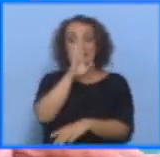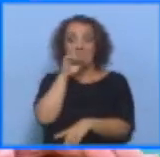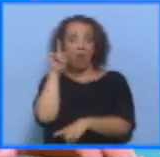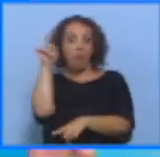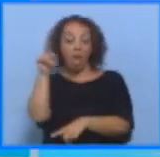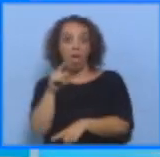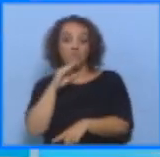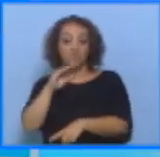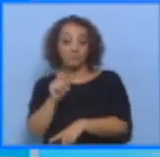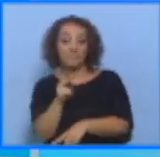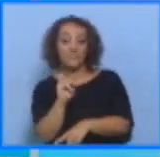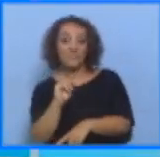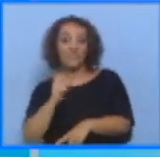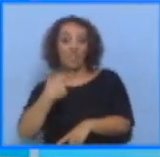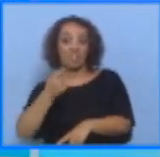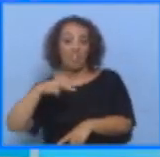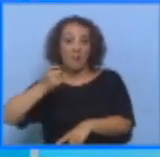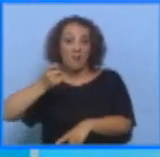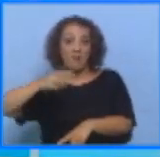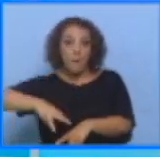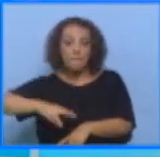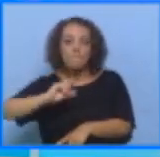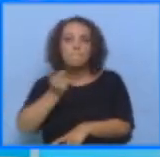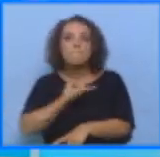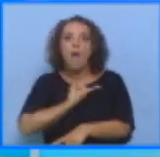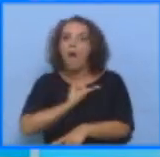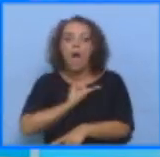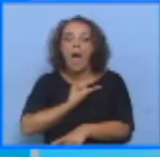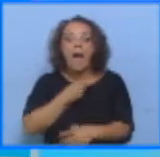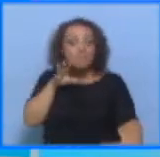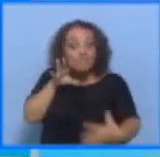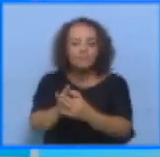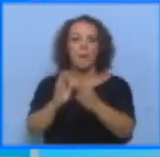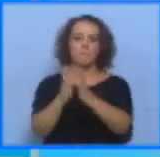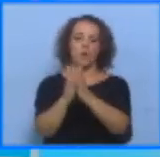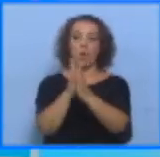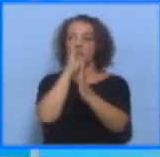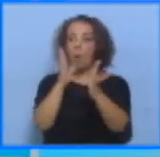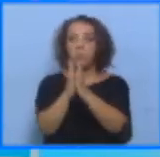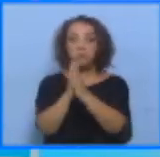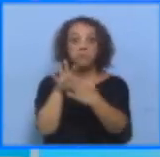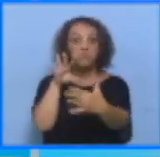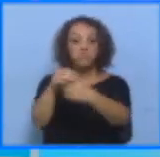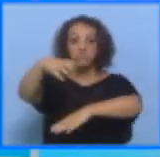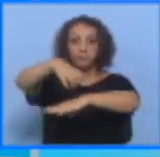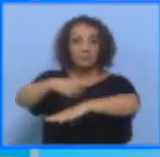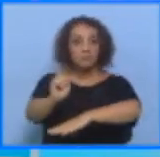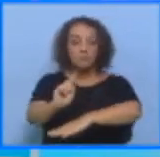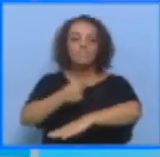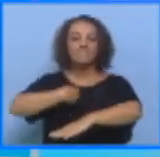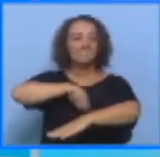paróquias, como que falta trabalho, digamos assim. Portanto, é a realidade. E, portanto, há que